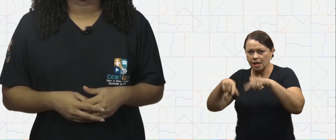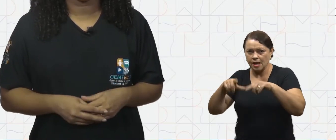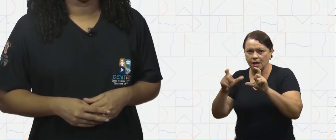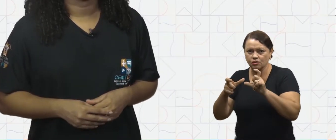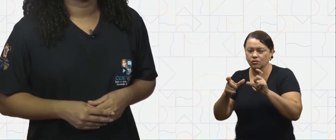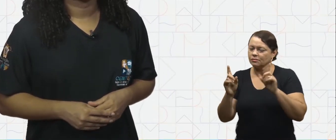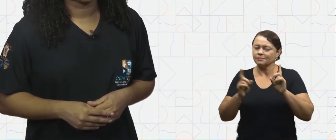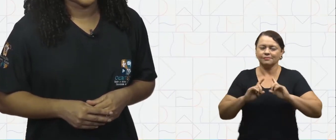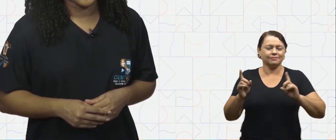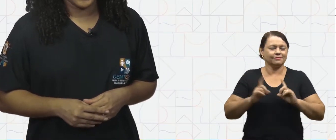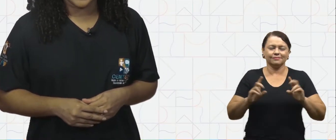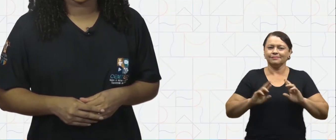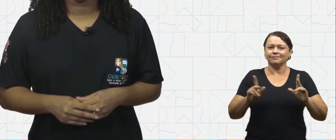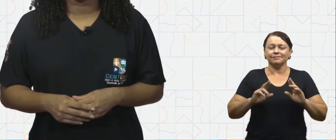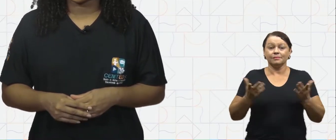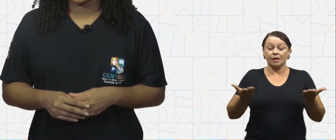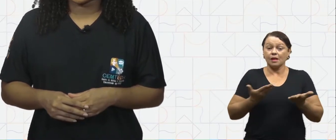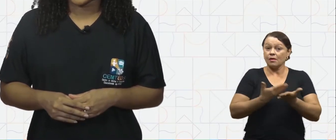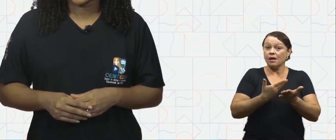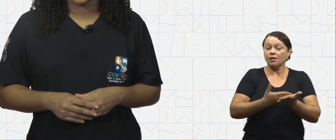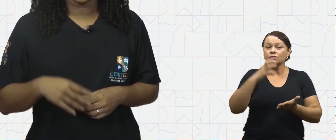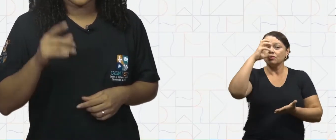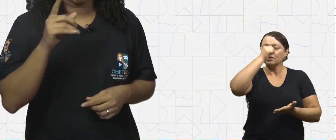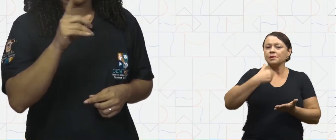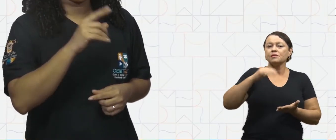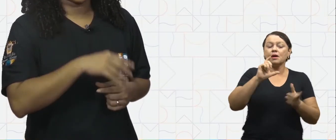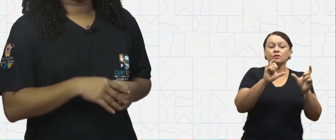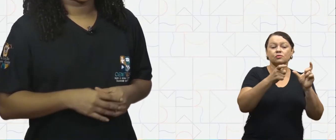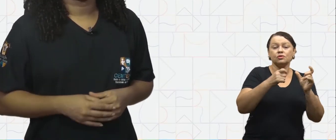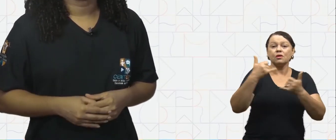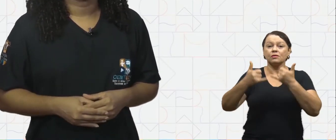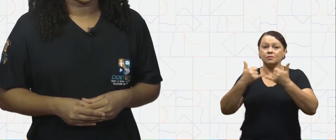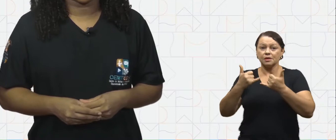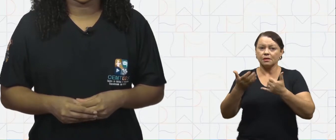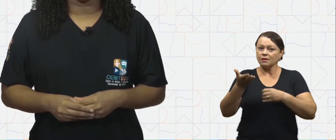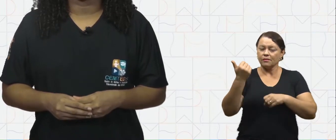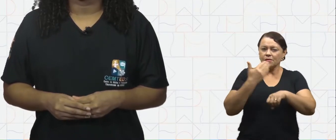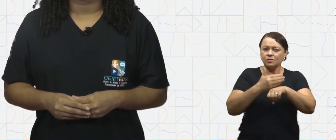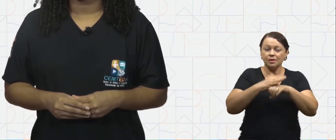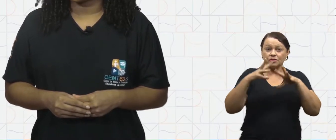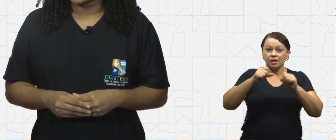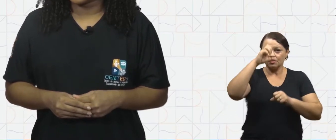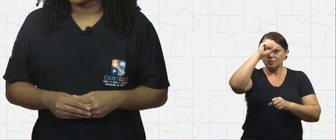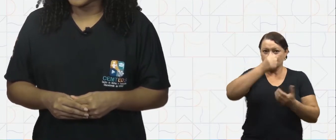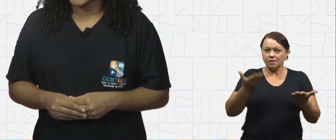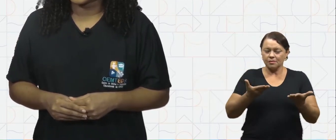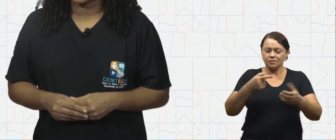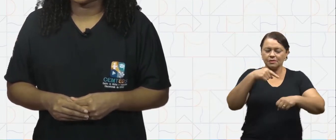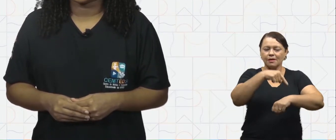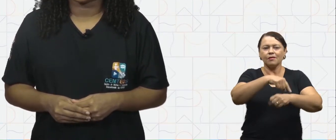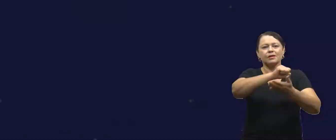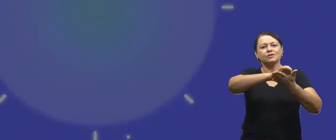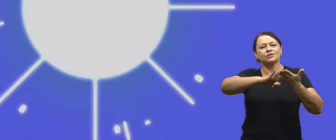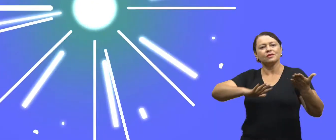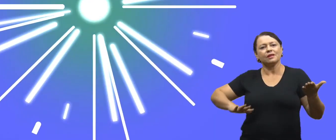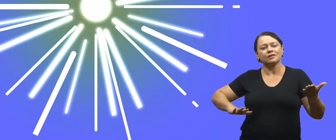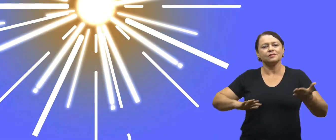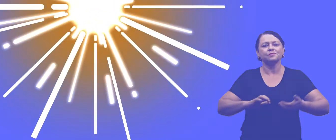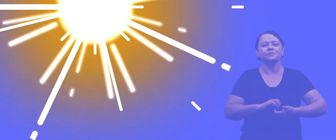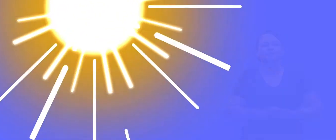de hoje, aprendemos um pouco mais sobre jogos e brincadeiras. Vamos praticar tudo o que aprendemos na nossa hora da atividade?